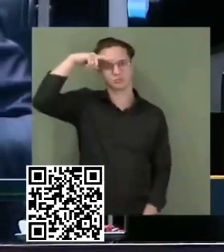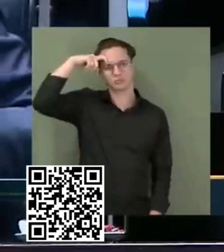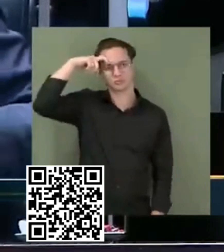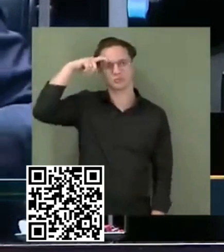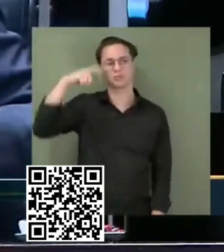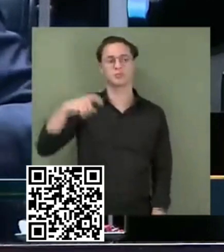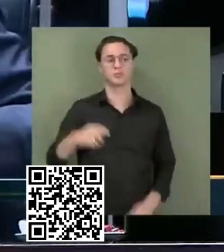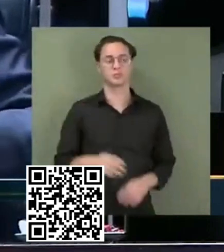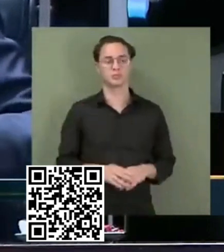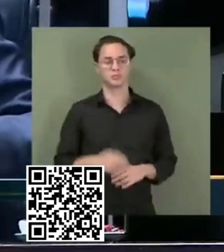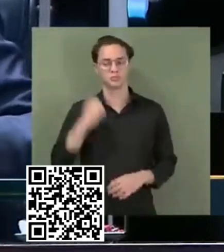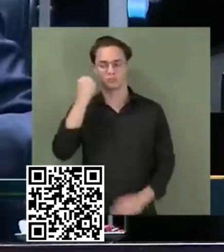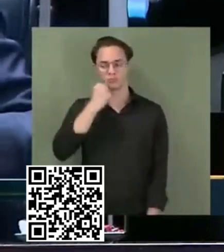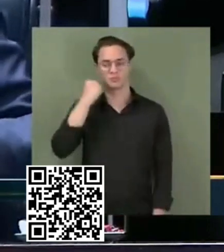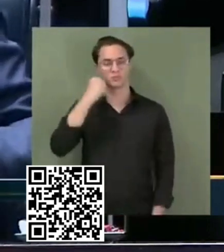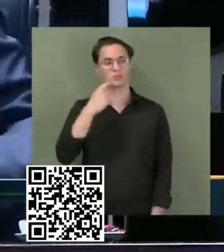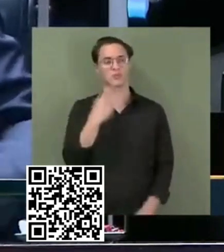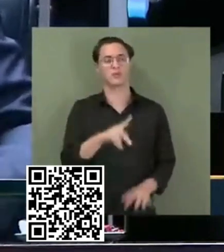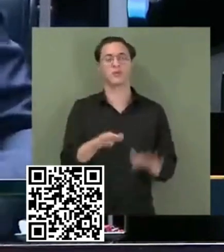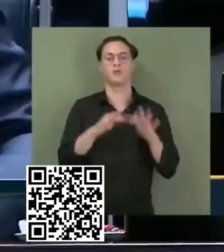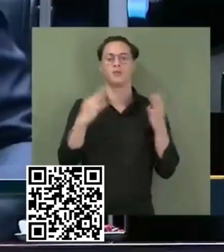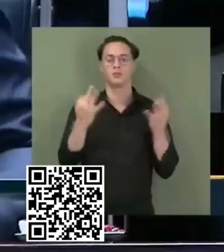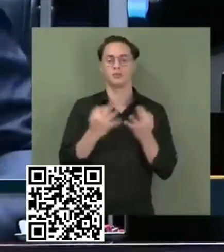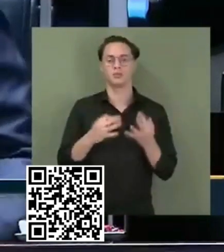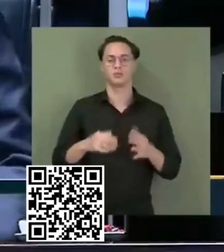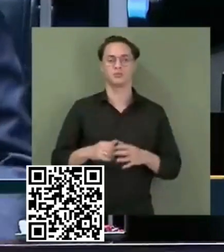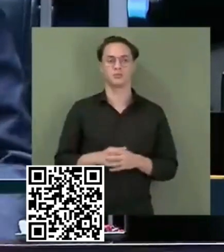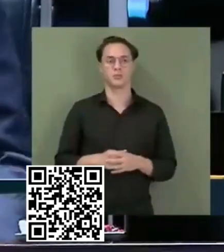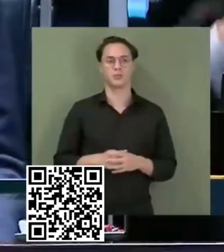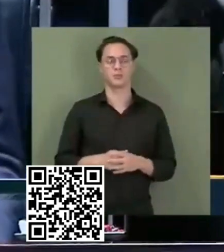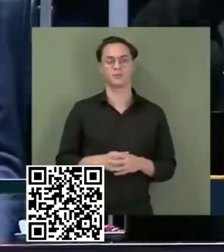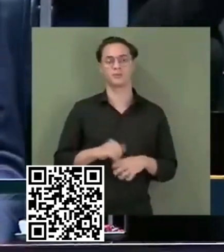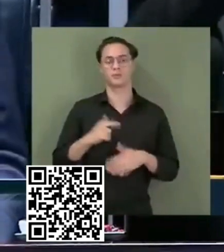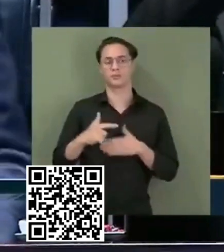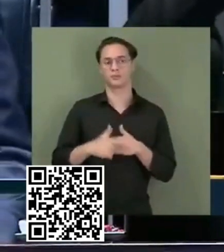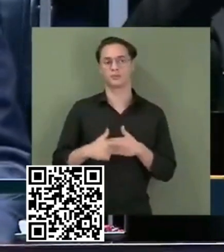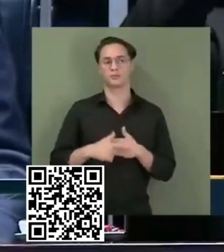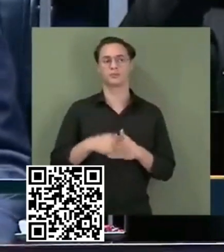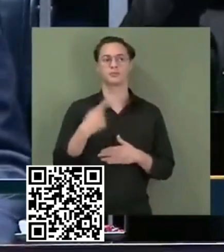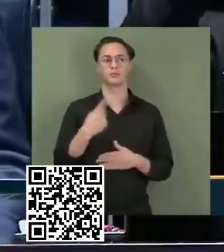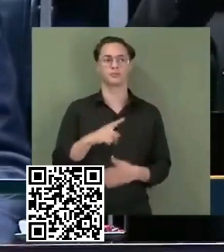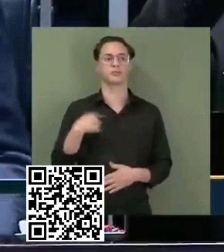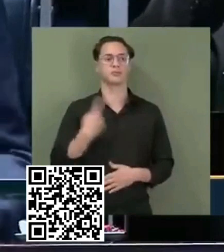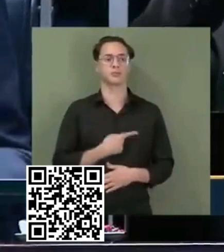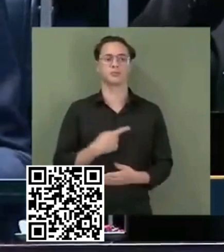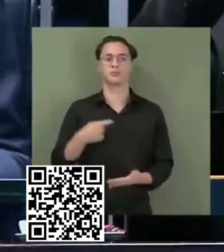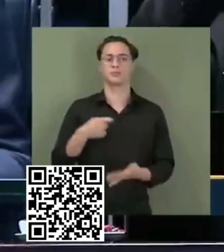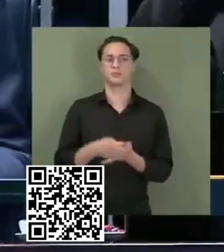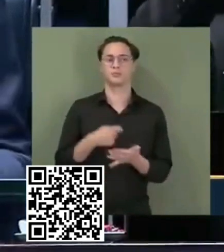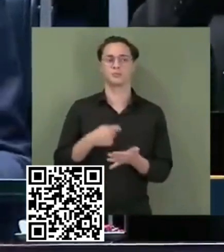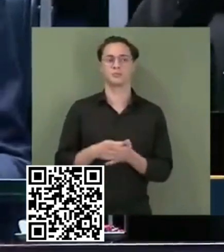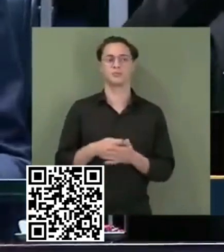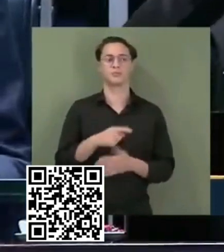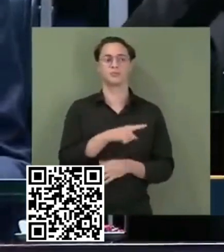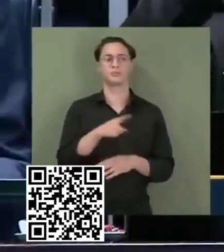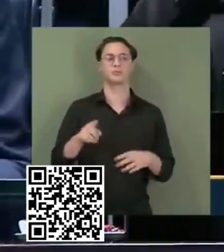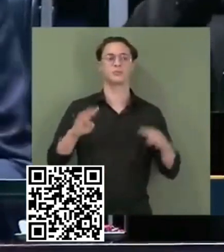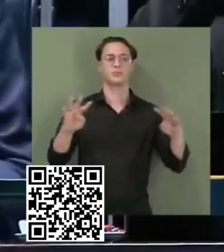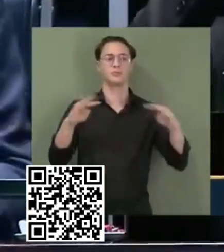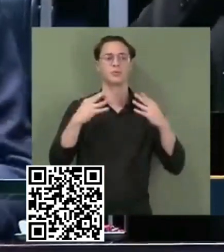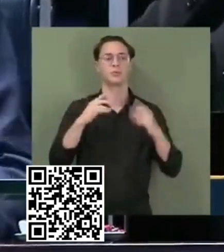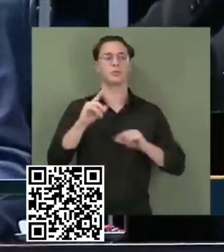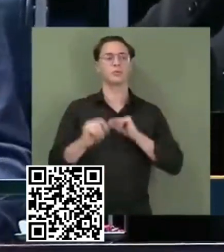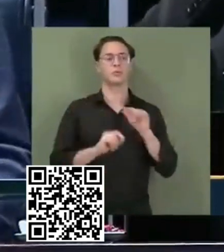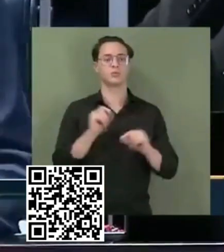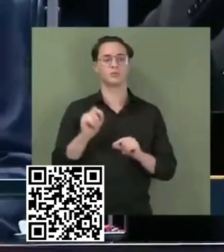do senador Sérgio Moro e de sua família. Esse era o nosso papel e nossa obrigação. E veja, Vossa Excelência,